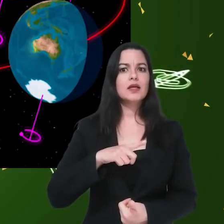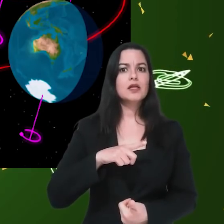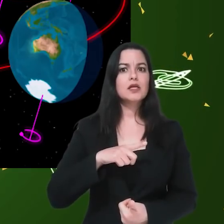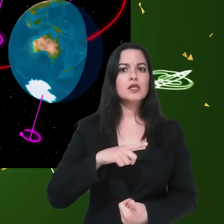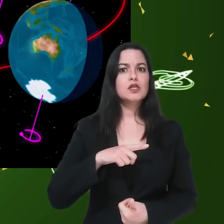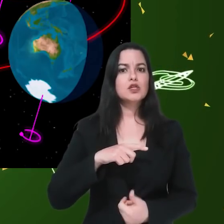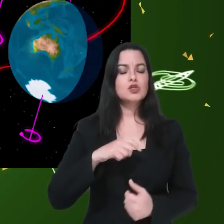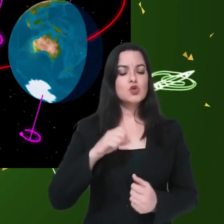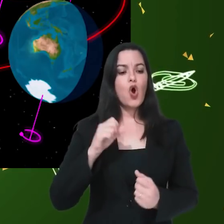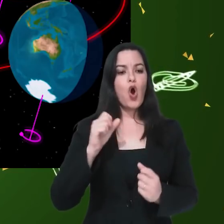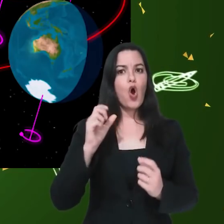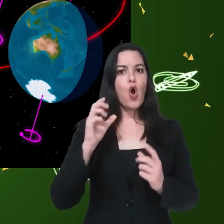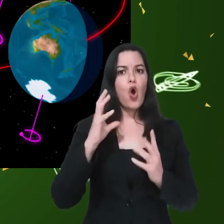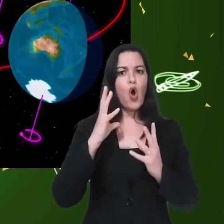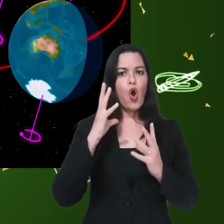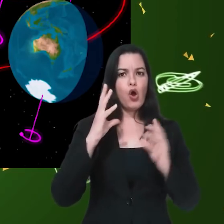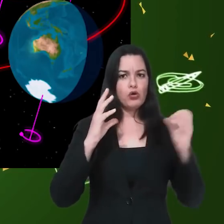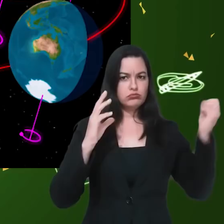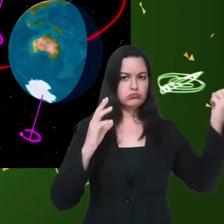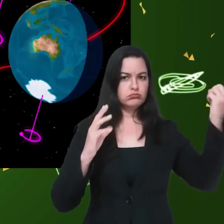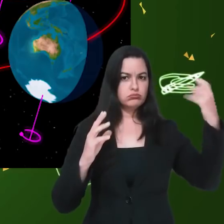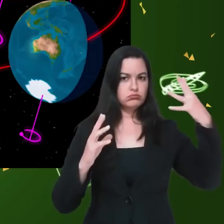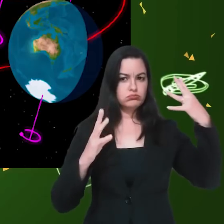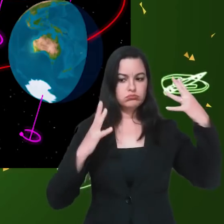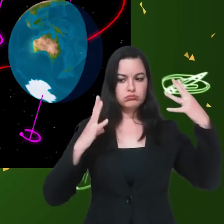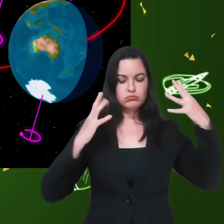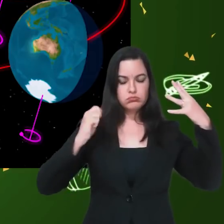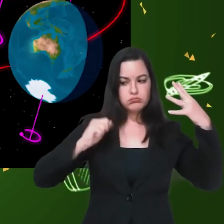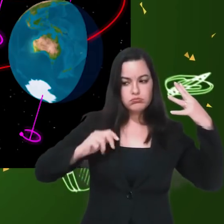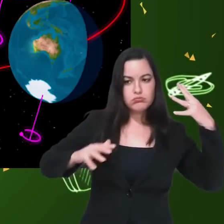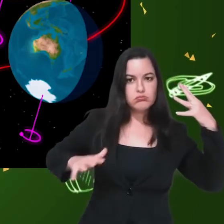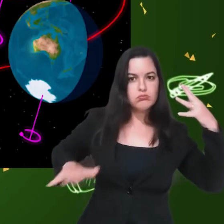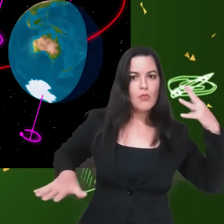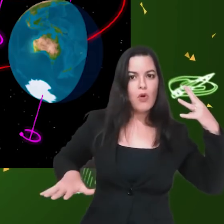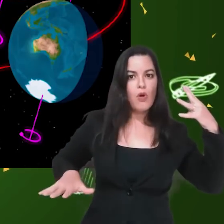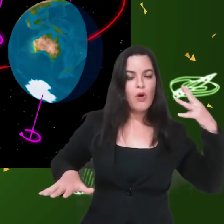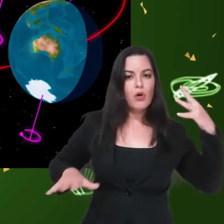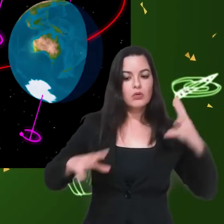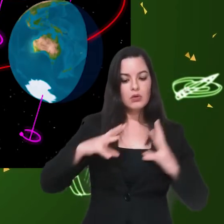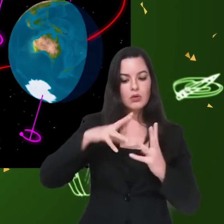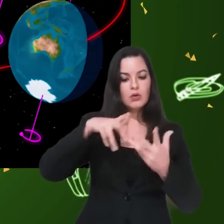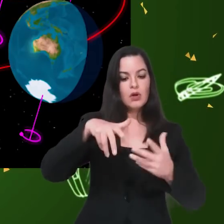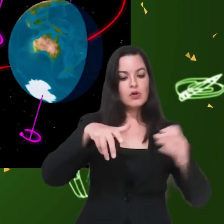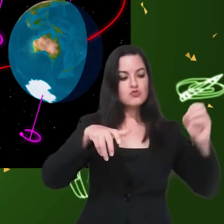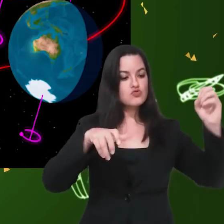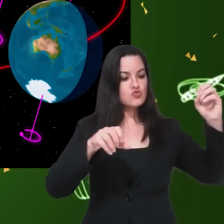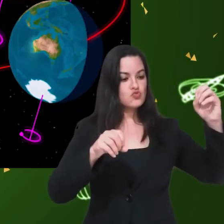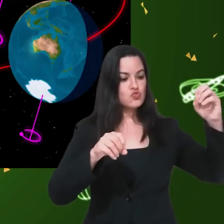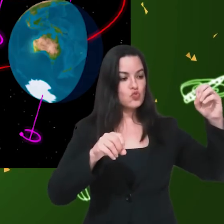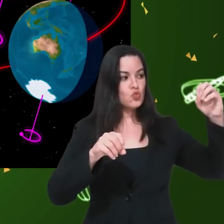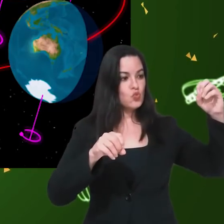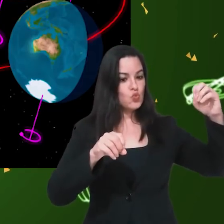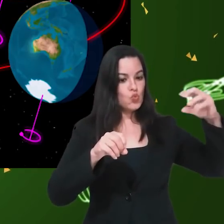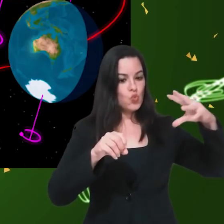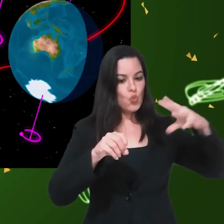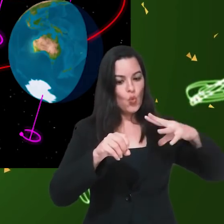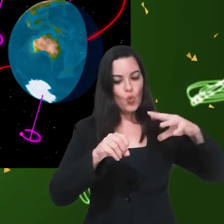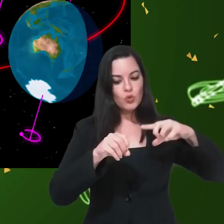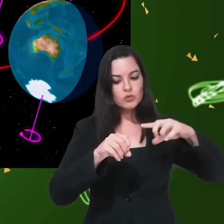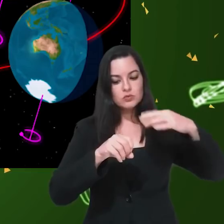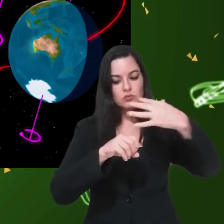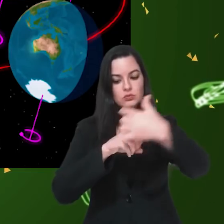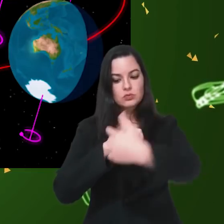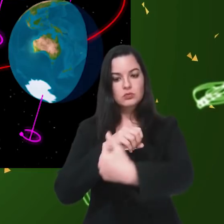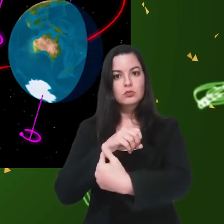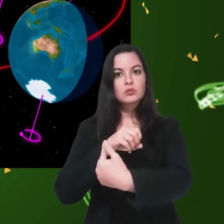no planeta? Olha com atenção na imagem. Então, conforme a Terra vai girando, essas fotos mostram